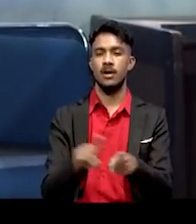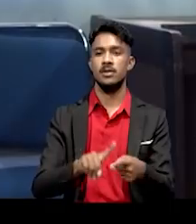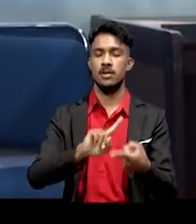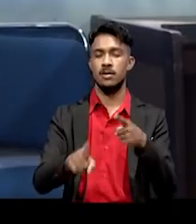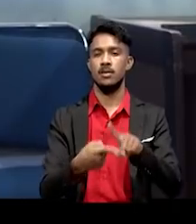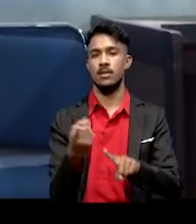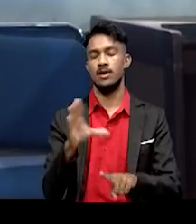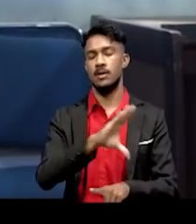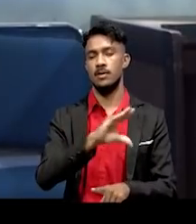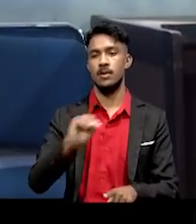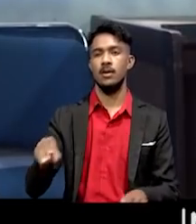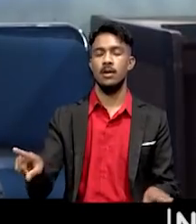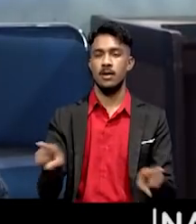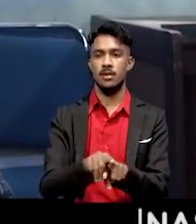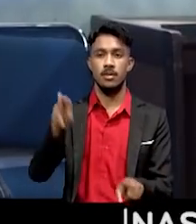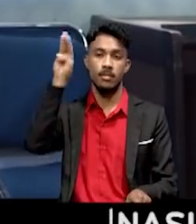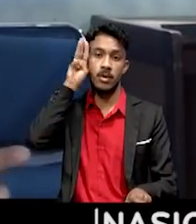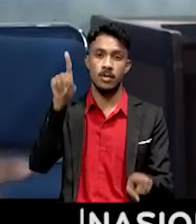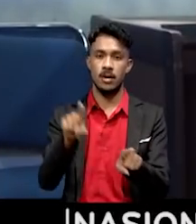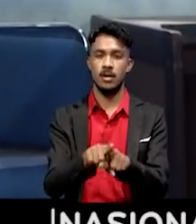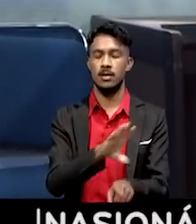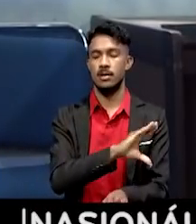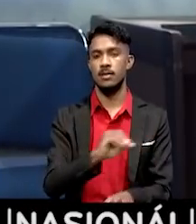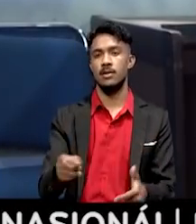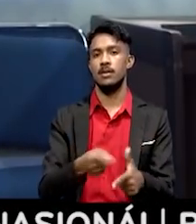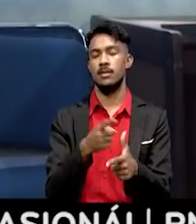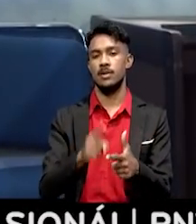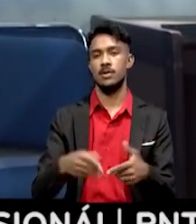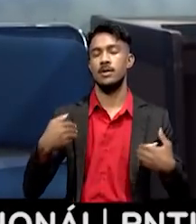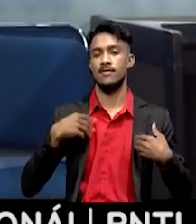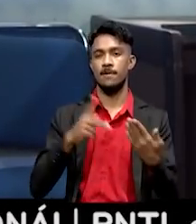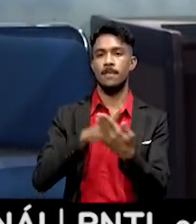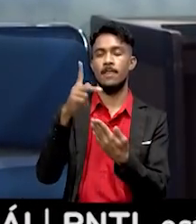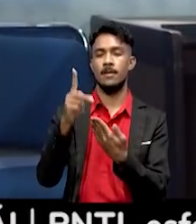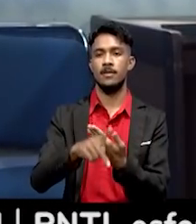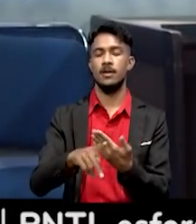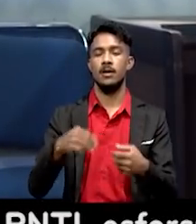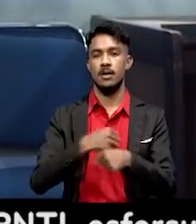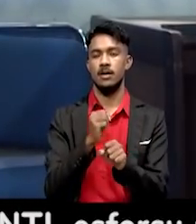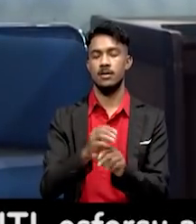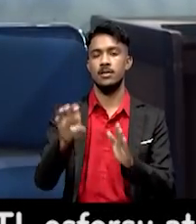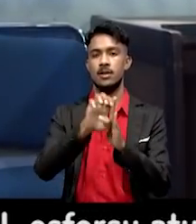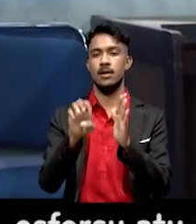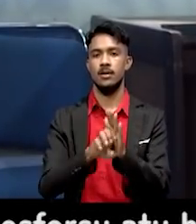todo nessa manualing e o processo construção estar né e da nema que ita